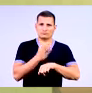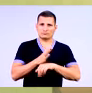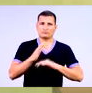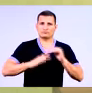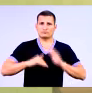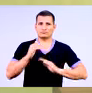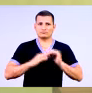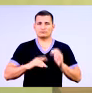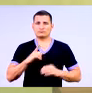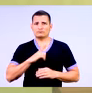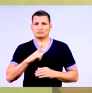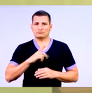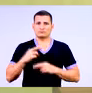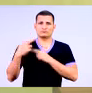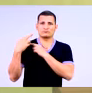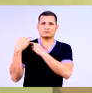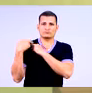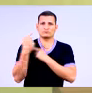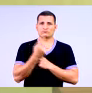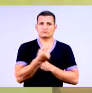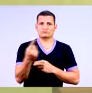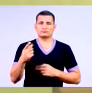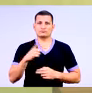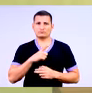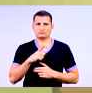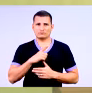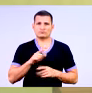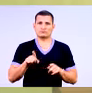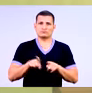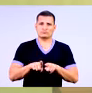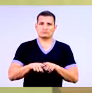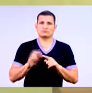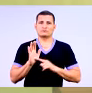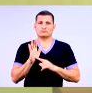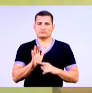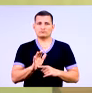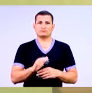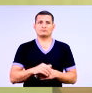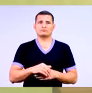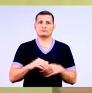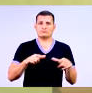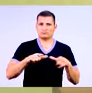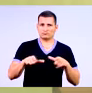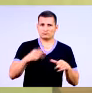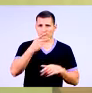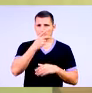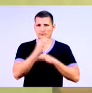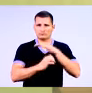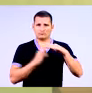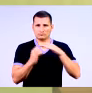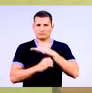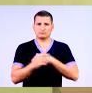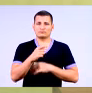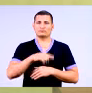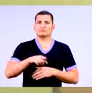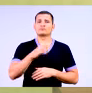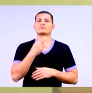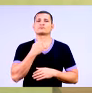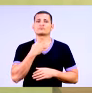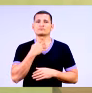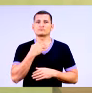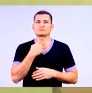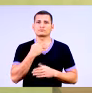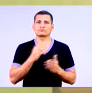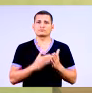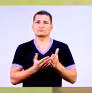traz consigo a responsabilidade que cada um tem. E mostra também que os colaboradores da empresa, eles não podem